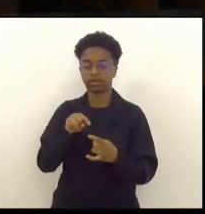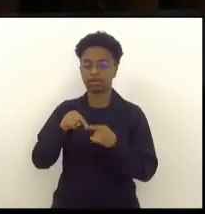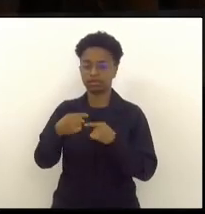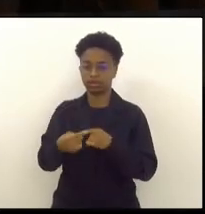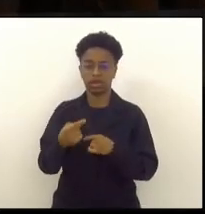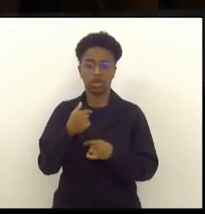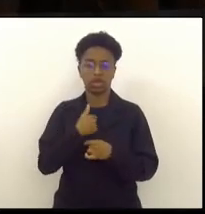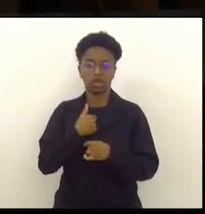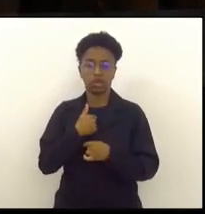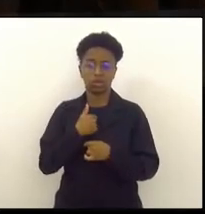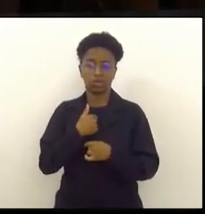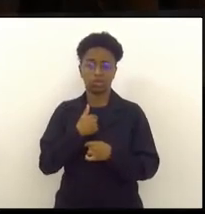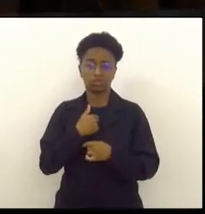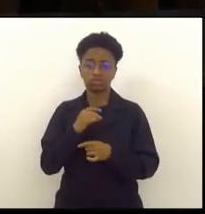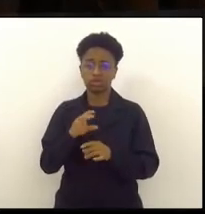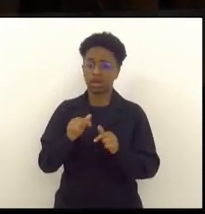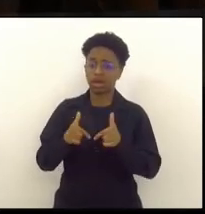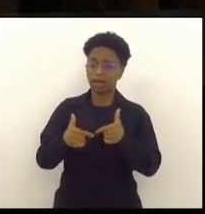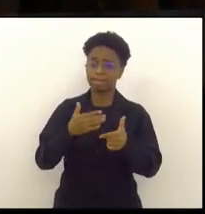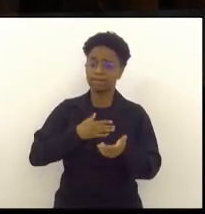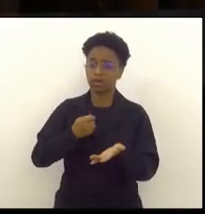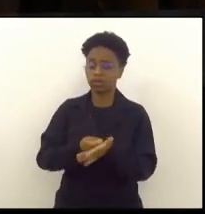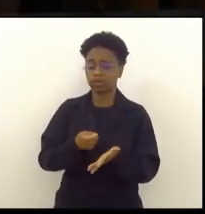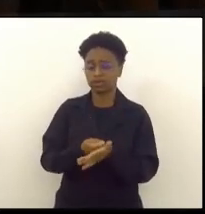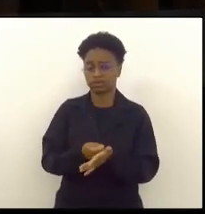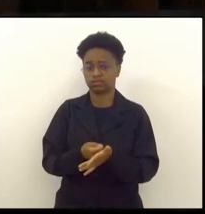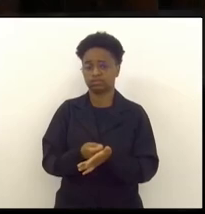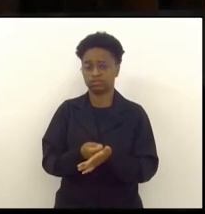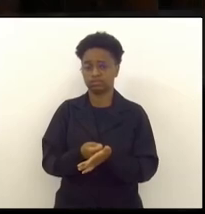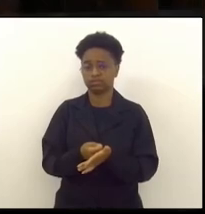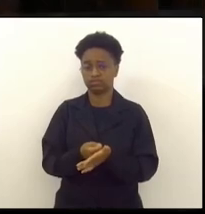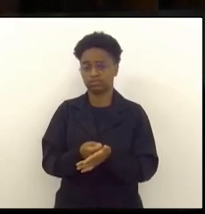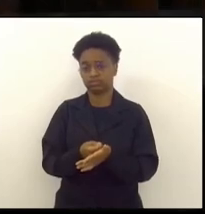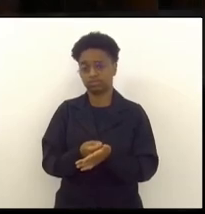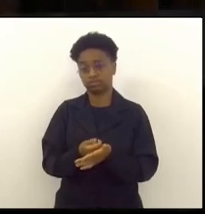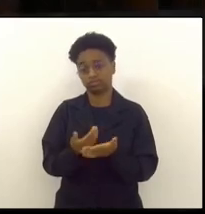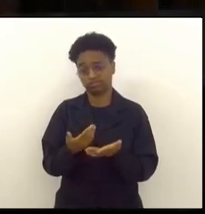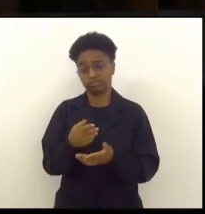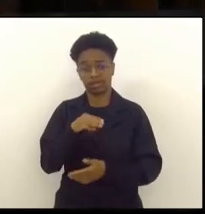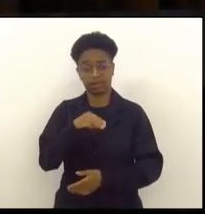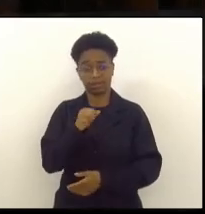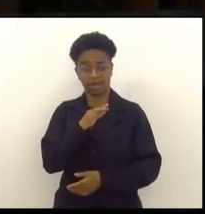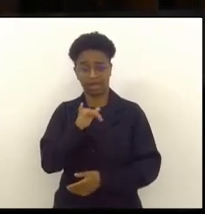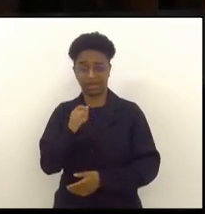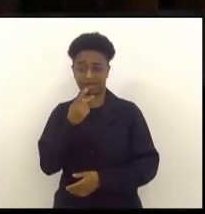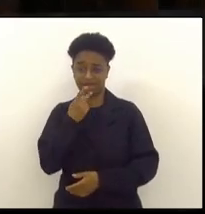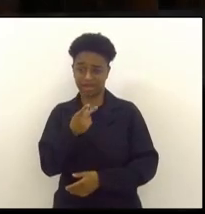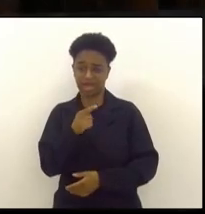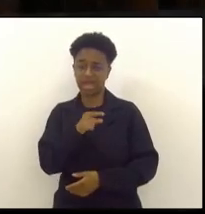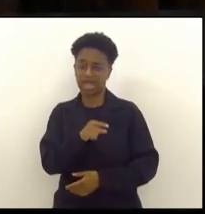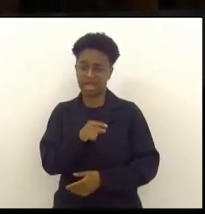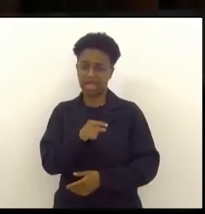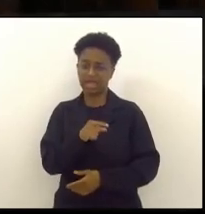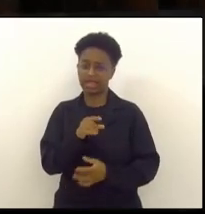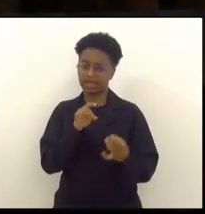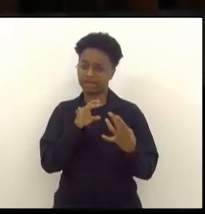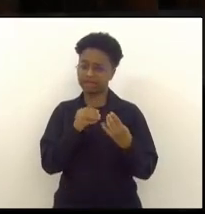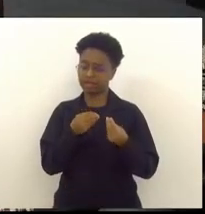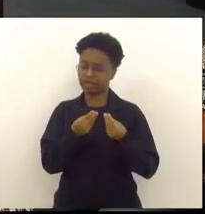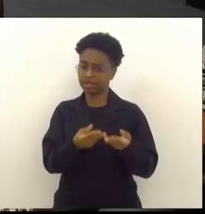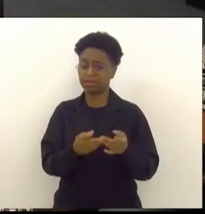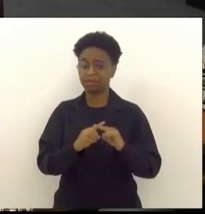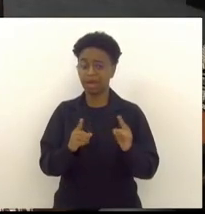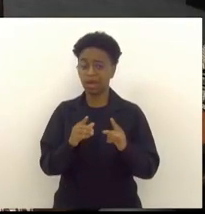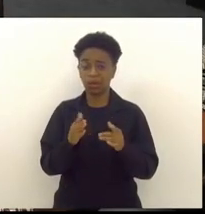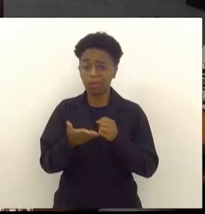mais do que a minha obrigação quando eu assim ajo. Apesar de doutora Maria Cristina dizer, olha, ela dá o retorno, mas é